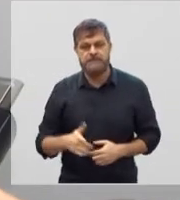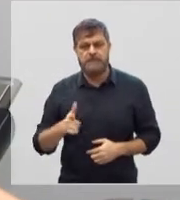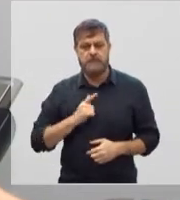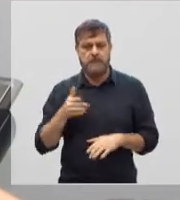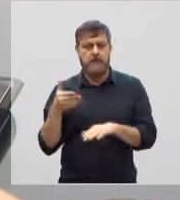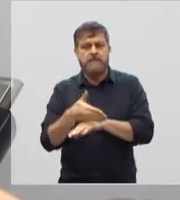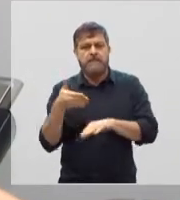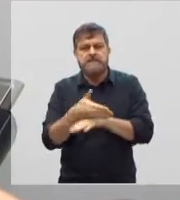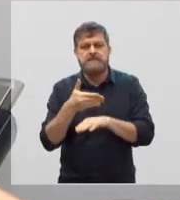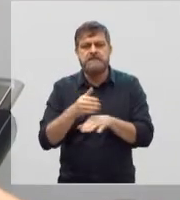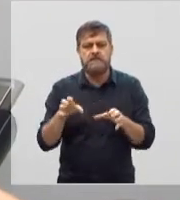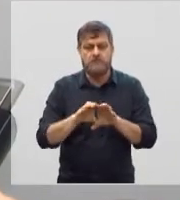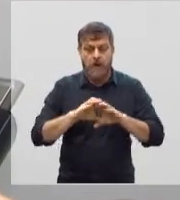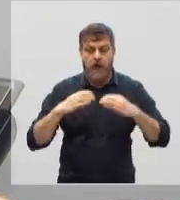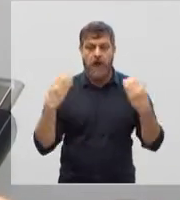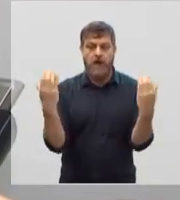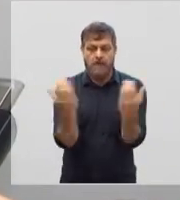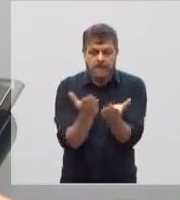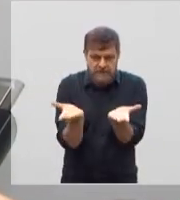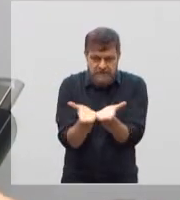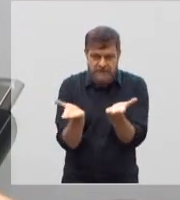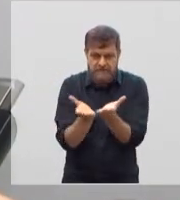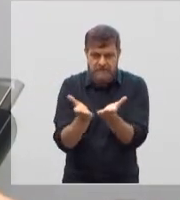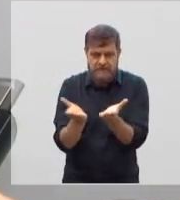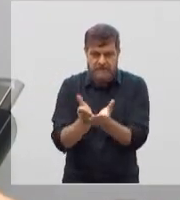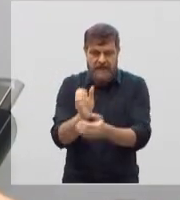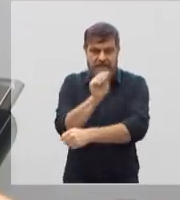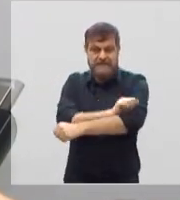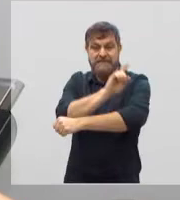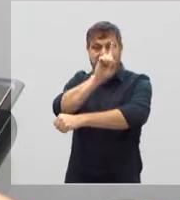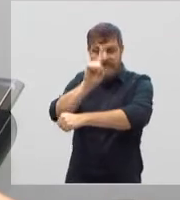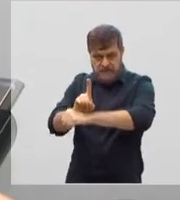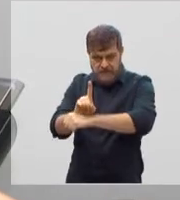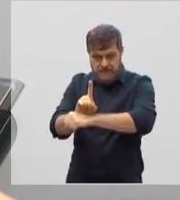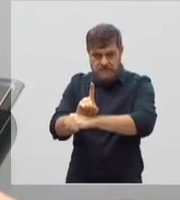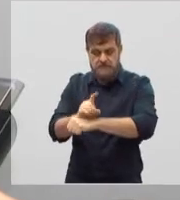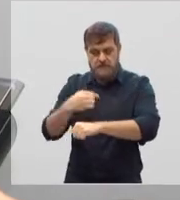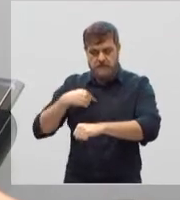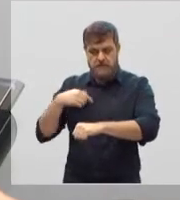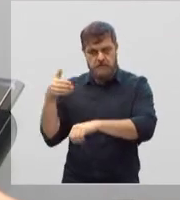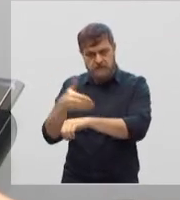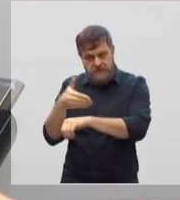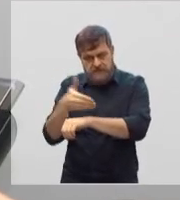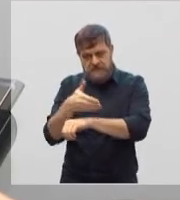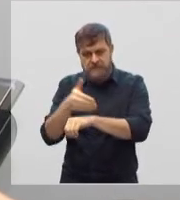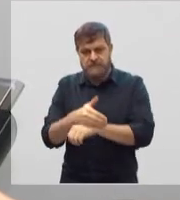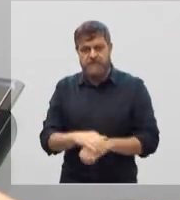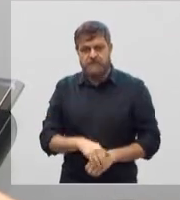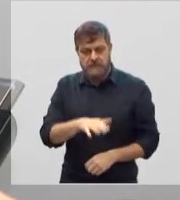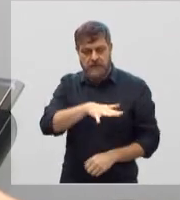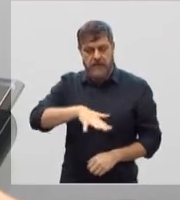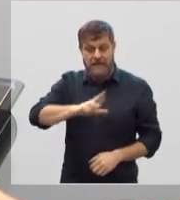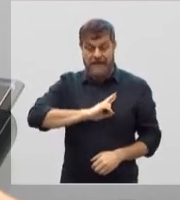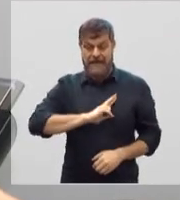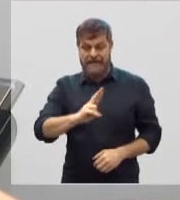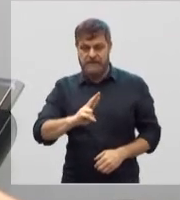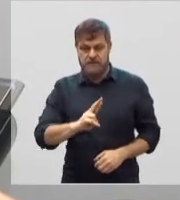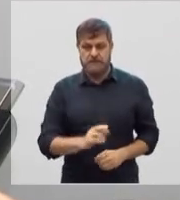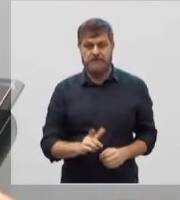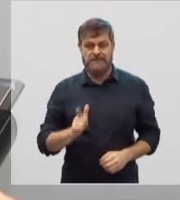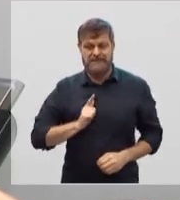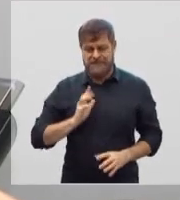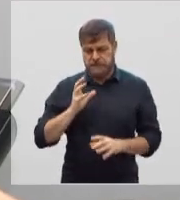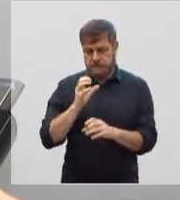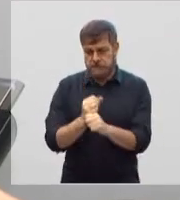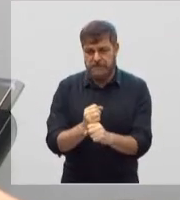E também eu faço parte da comunidade evangélica, da Assembleia de Deus Ministério Belém, que é uma denominação cristã